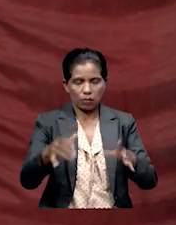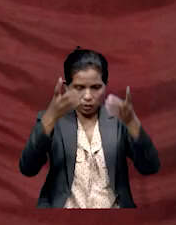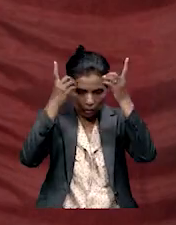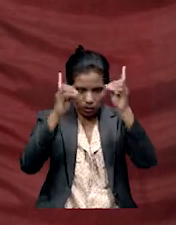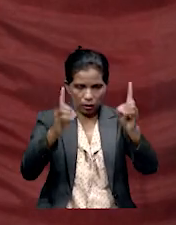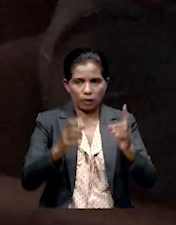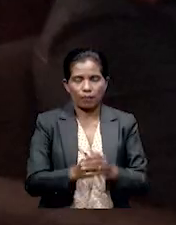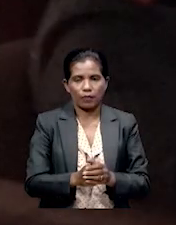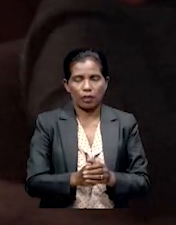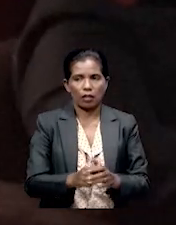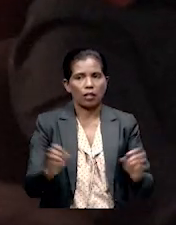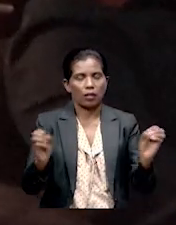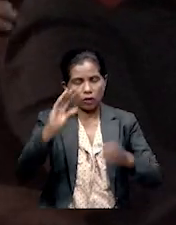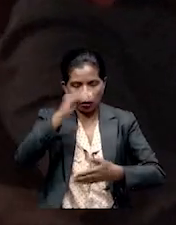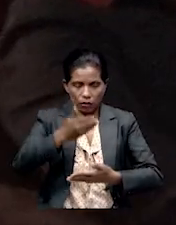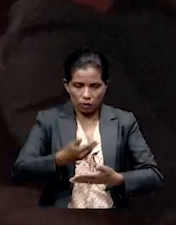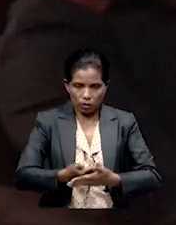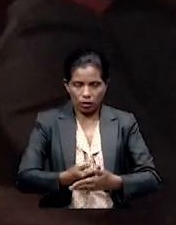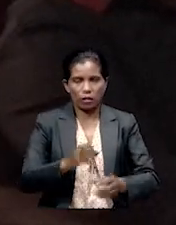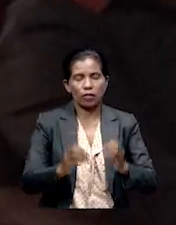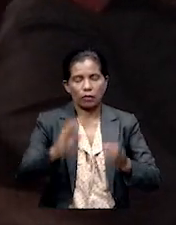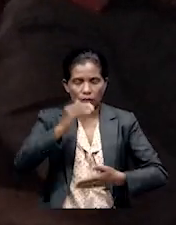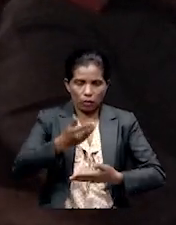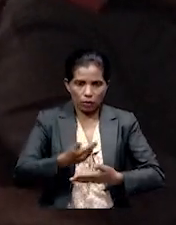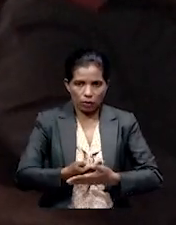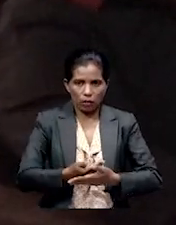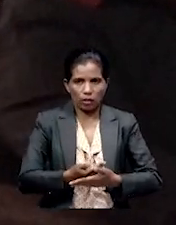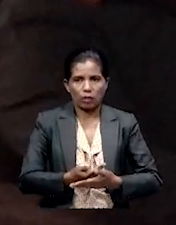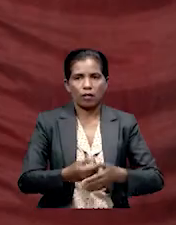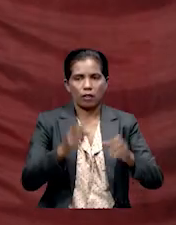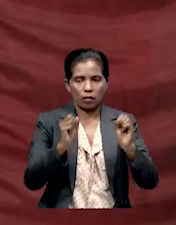explica, manefong la osni uan, quando uan rasi com maioridade ona,